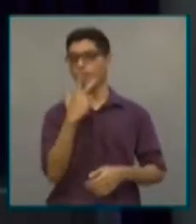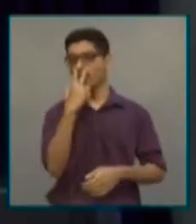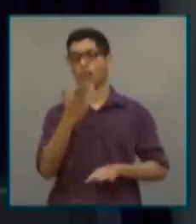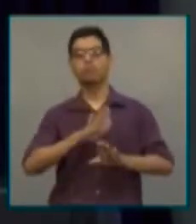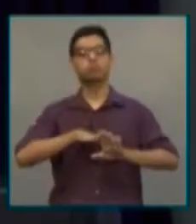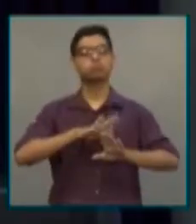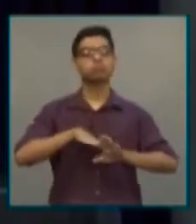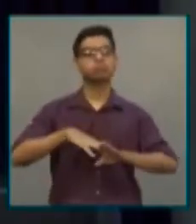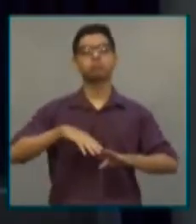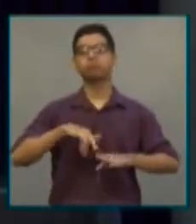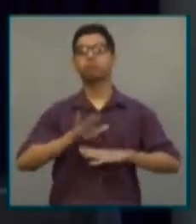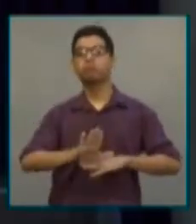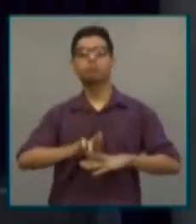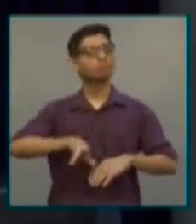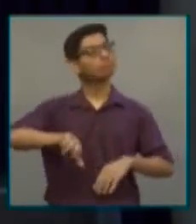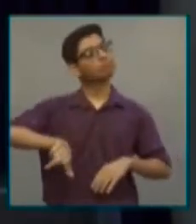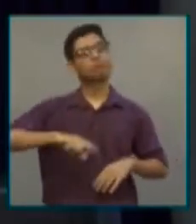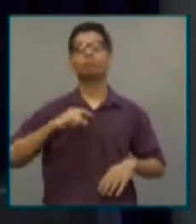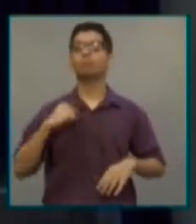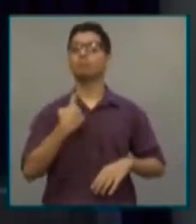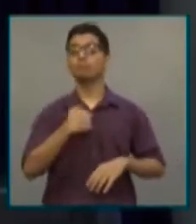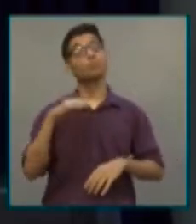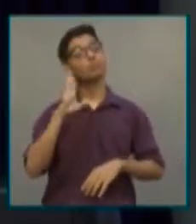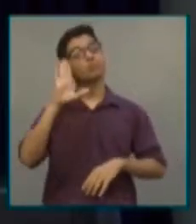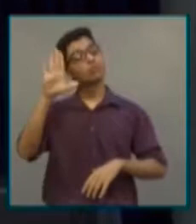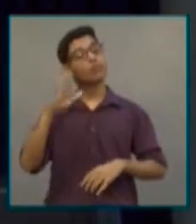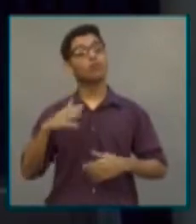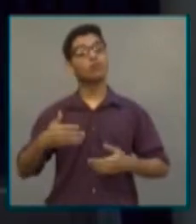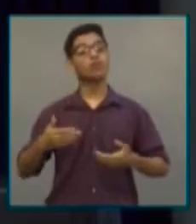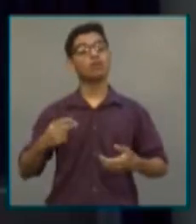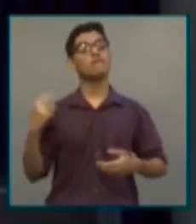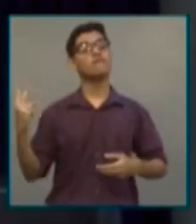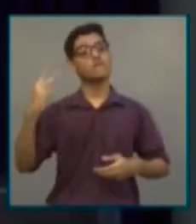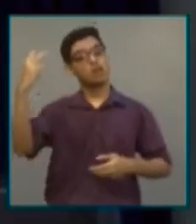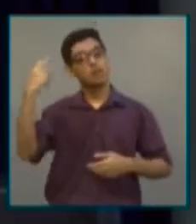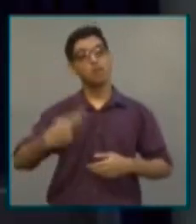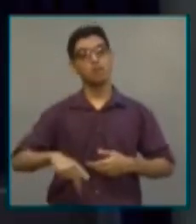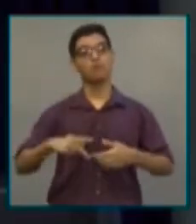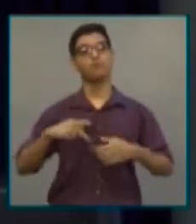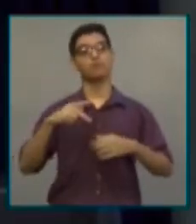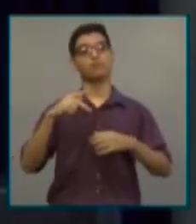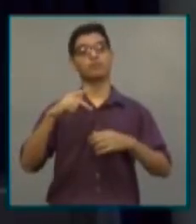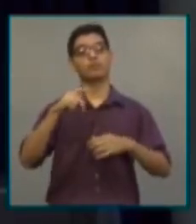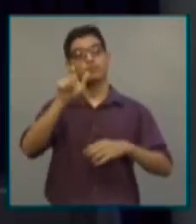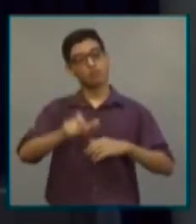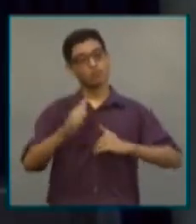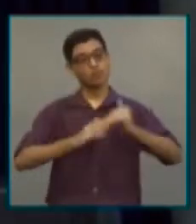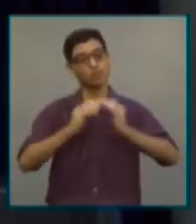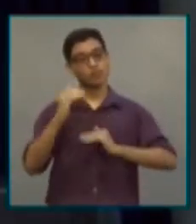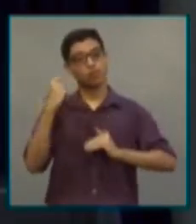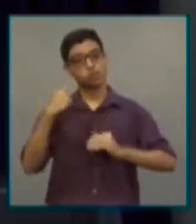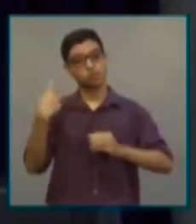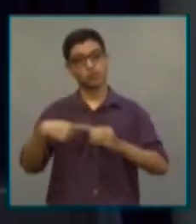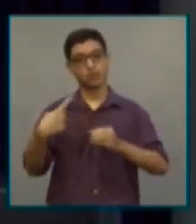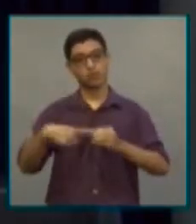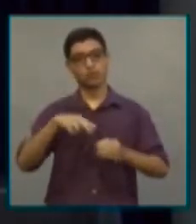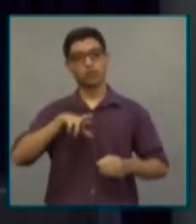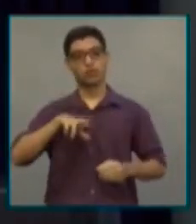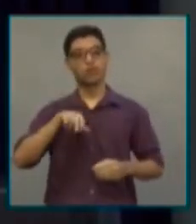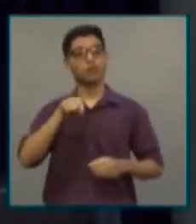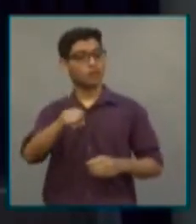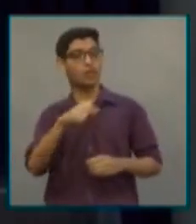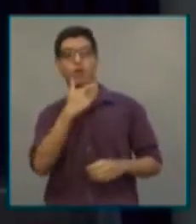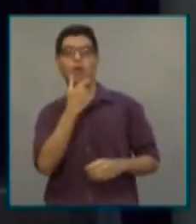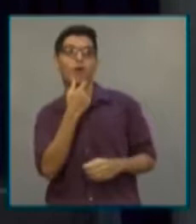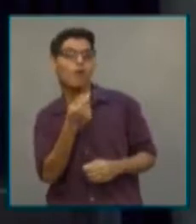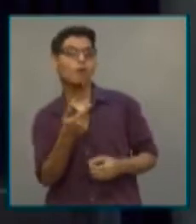CAAS precisa resgatar a dignidade também da advocacia. O advogado do interior, ele não quer engraxate, ele não quer computador se ele